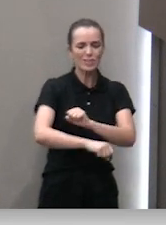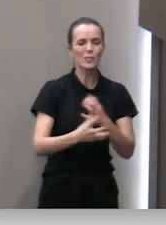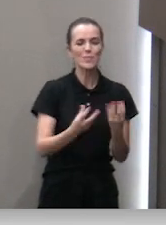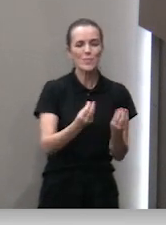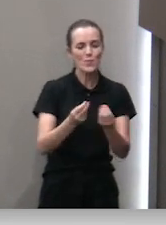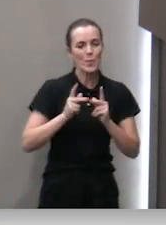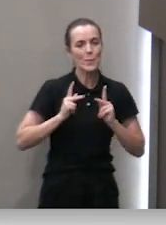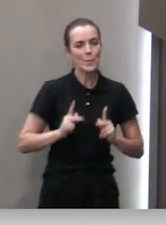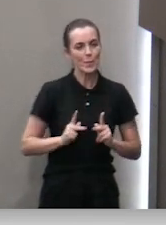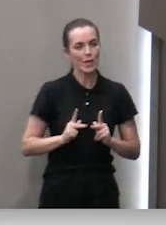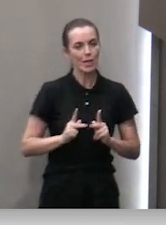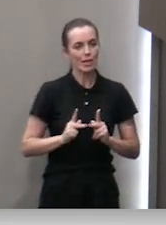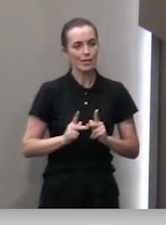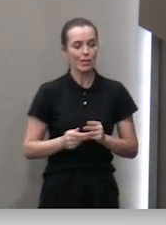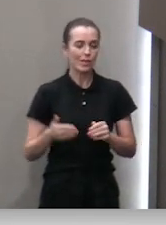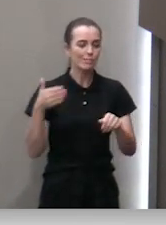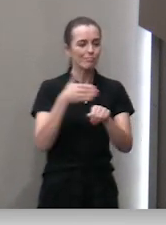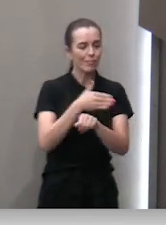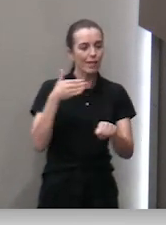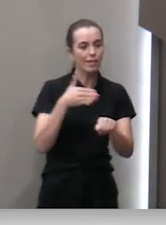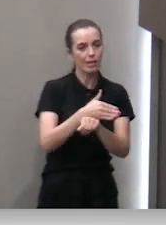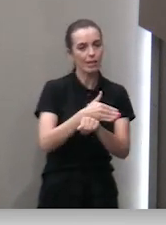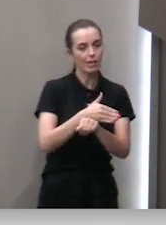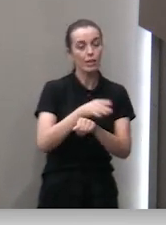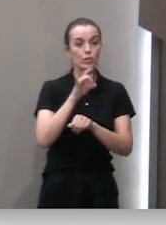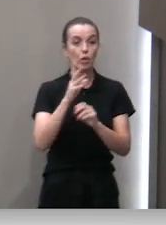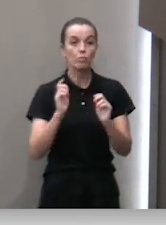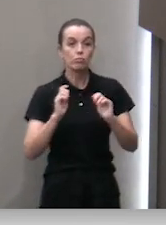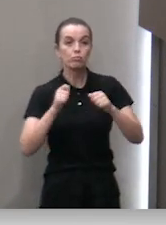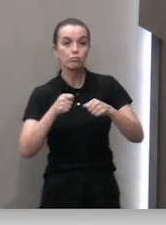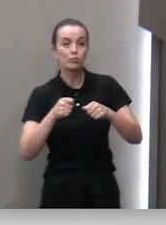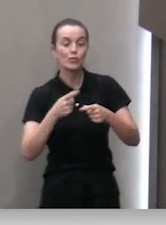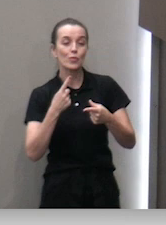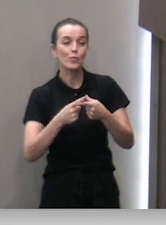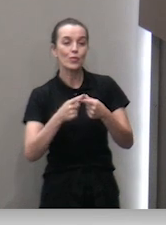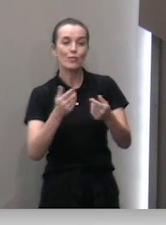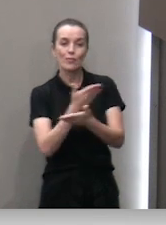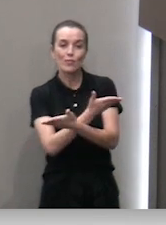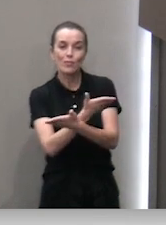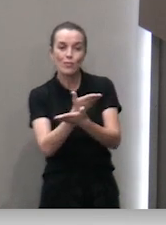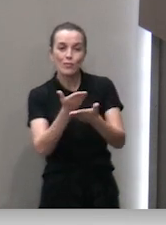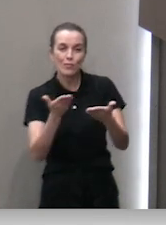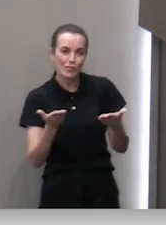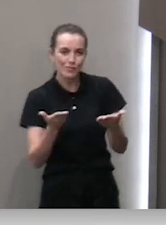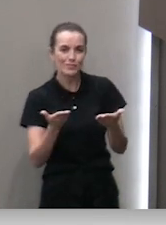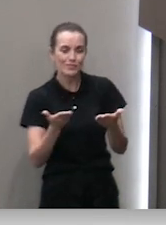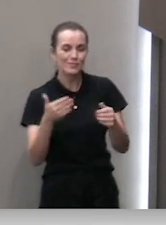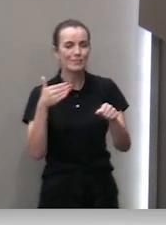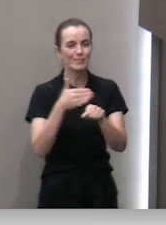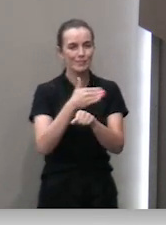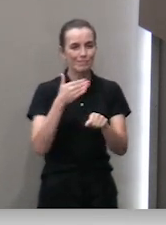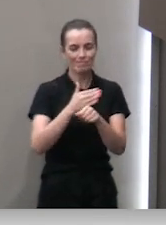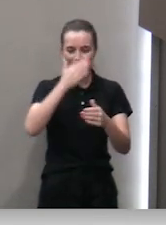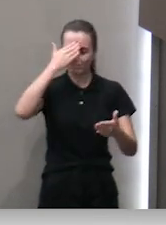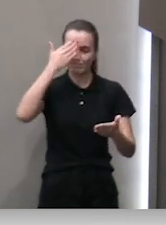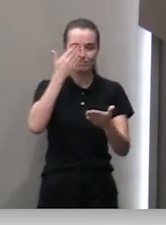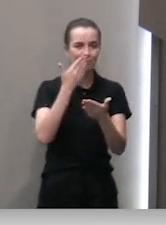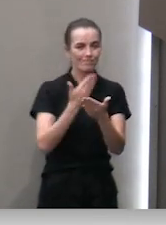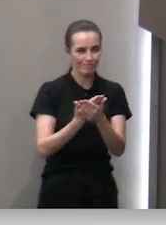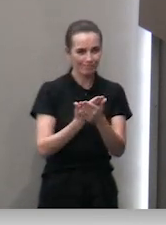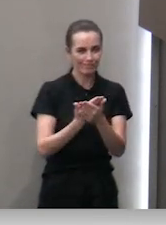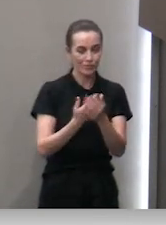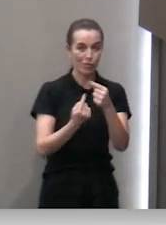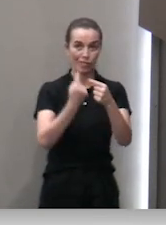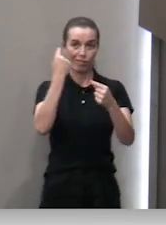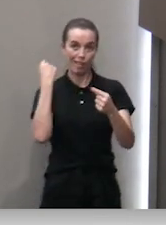passaram. Digo mais, só foi possível em função de você, servidor público municipal, que acreditou e